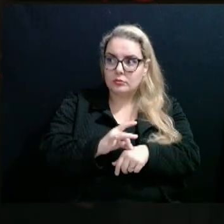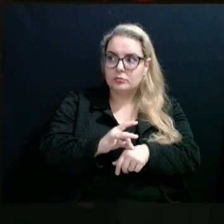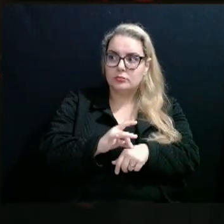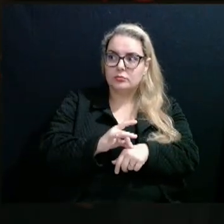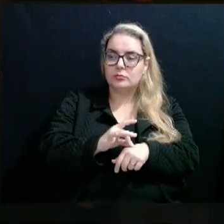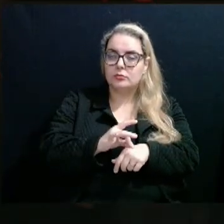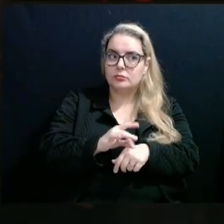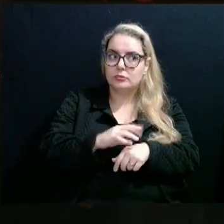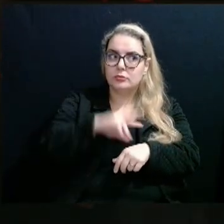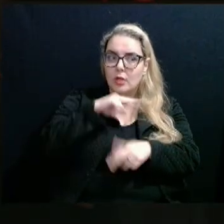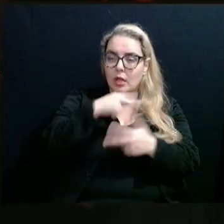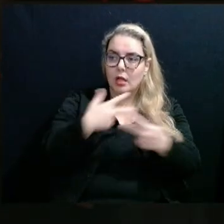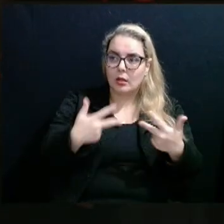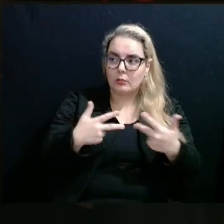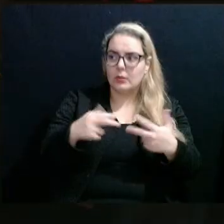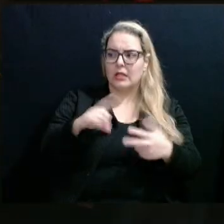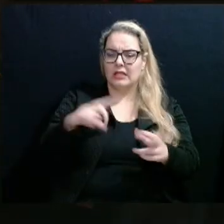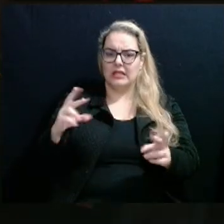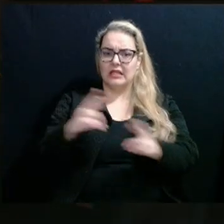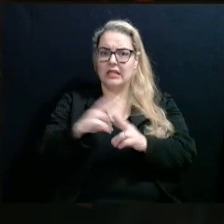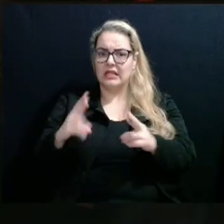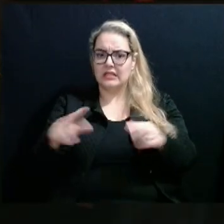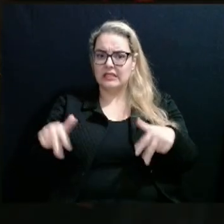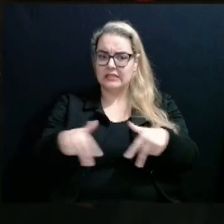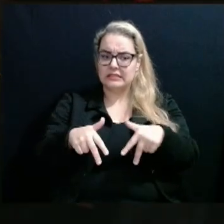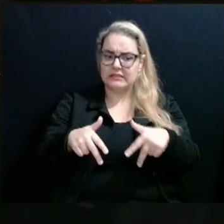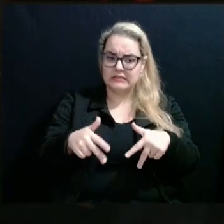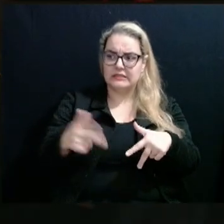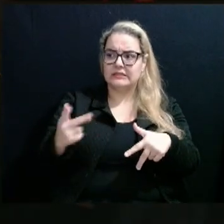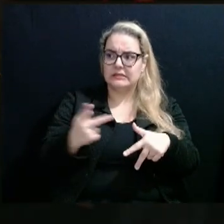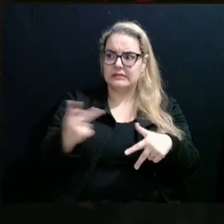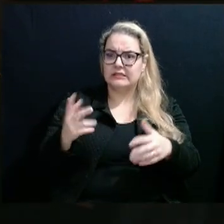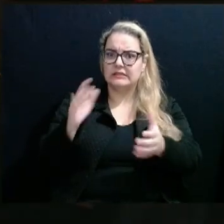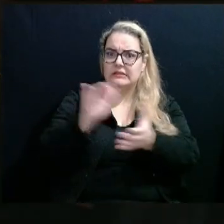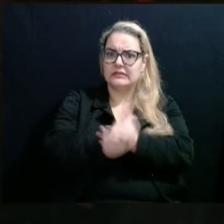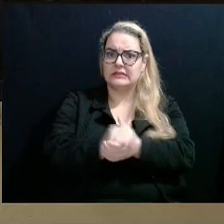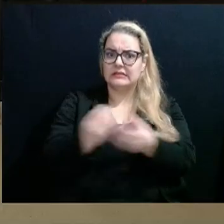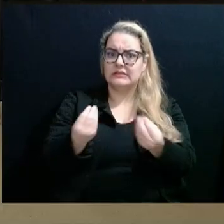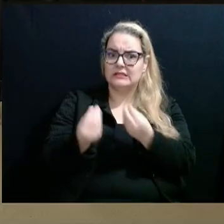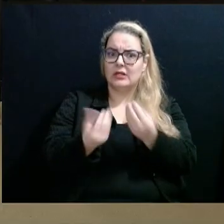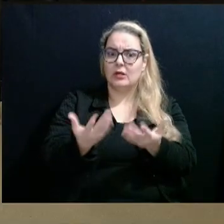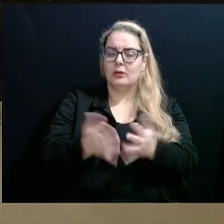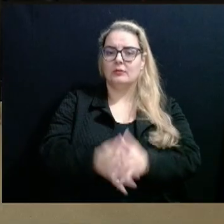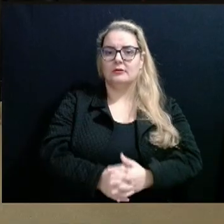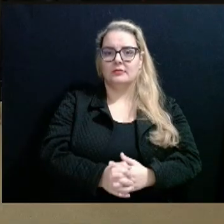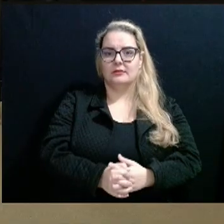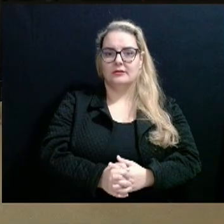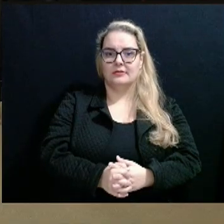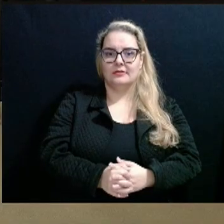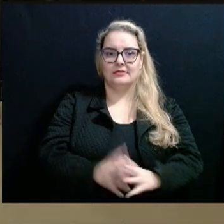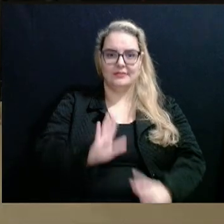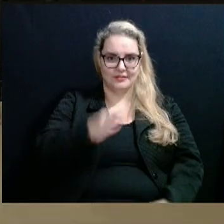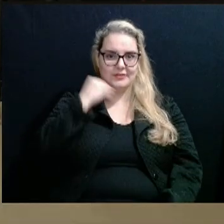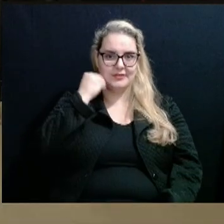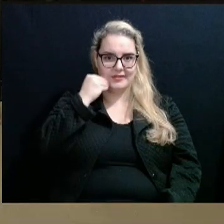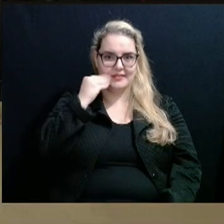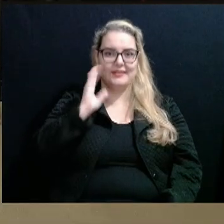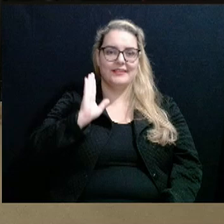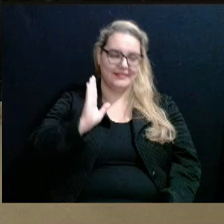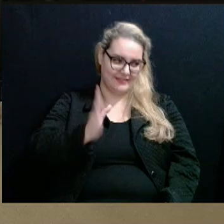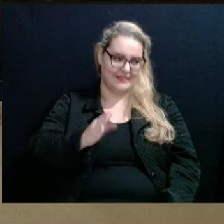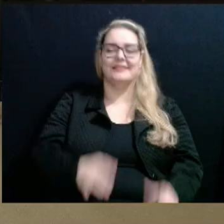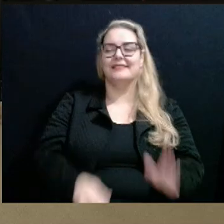esse relacionamento? Tem como conciliar? E aí? Você já viveu essa experiência, Mara? Já. Já. Porque o meu